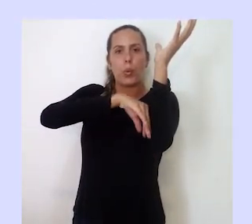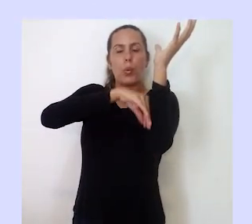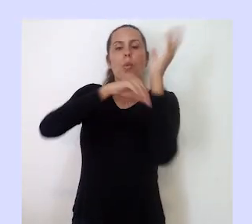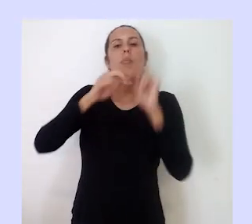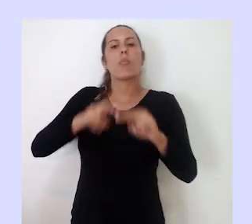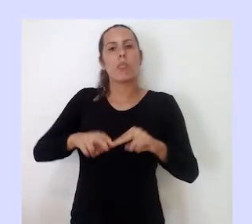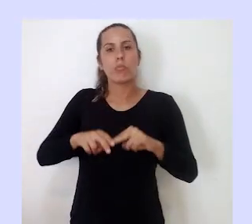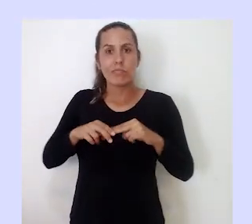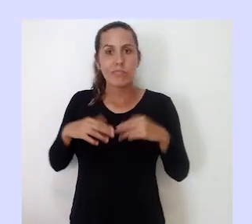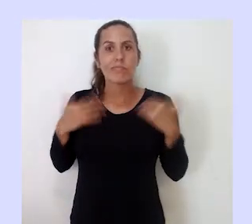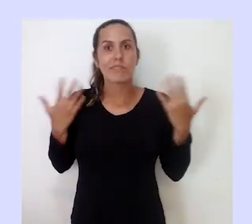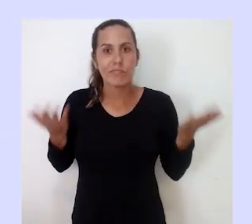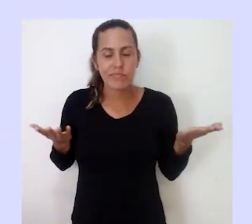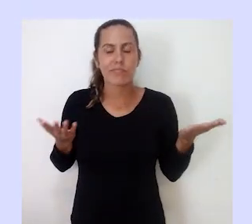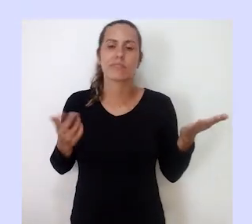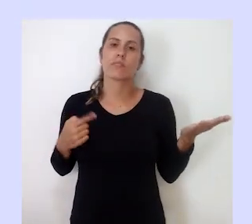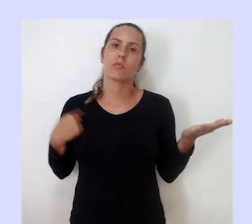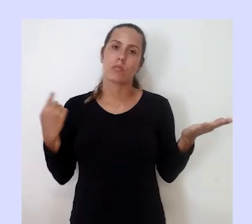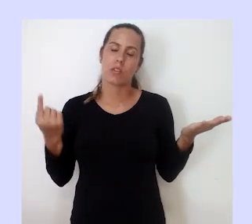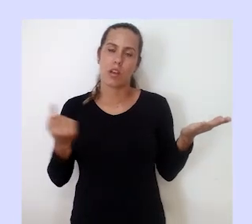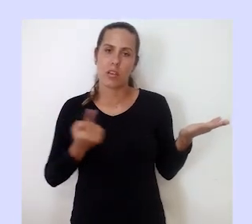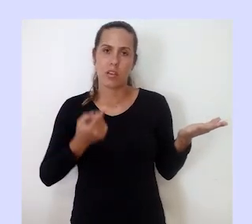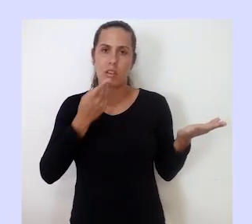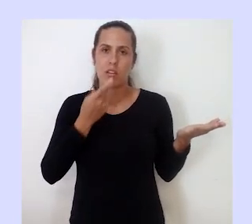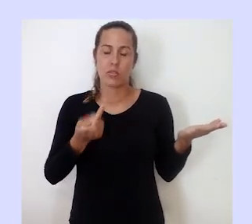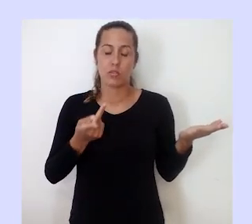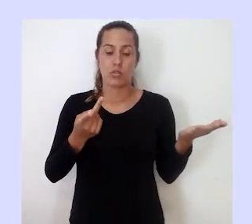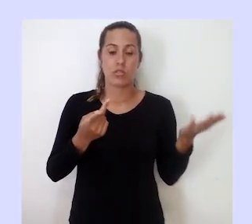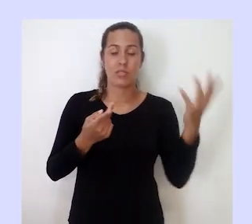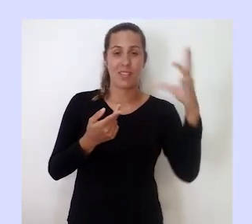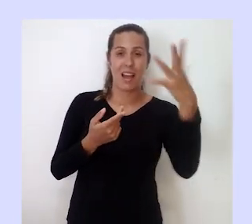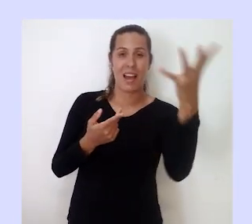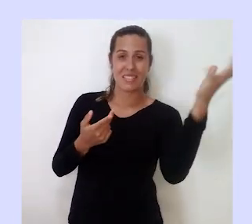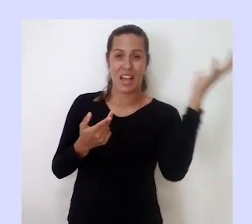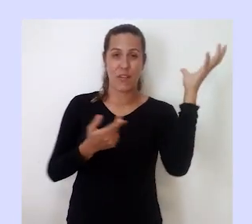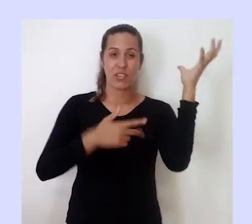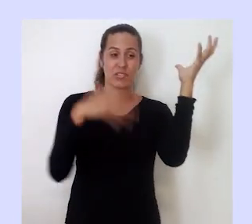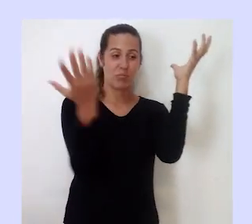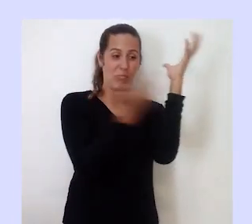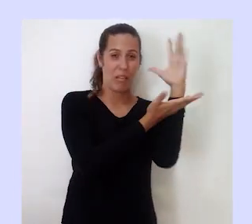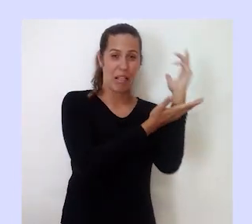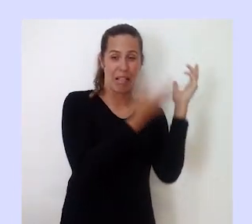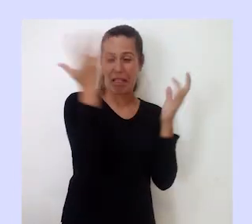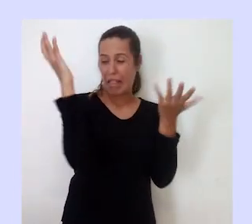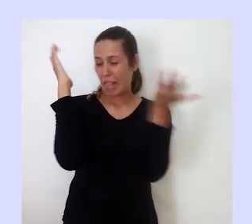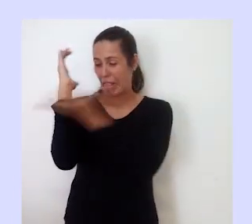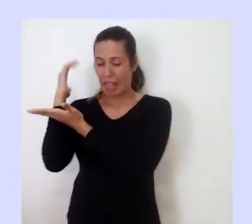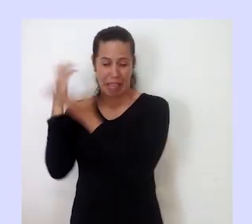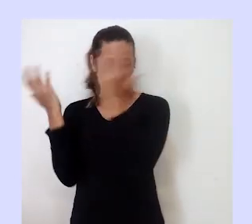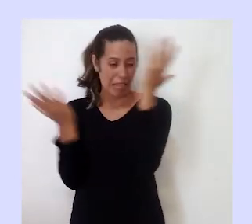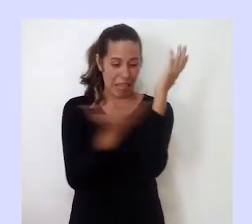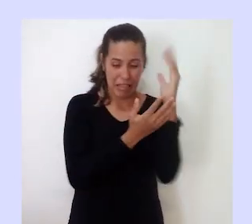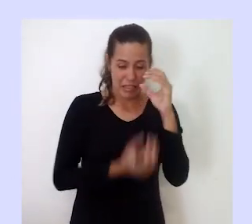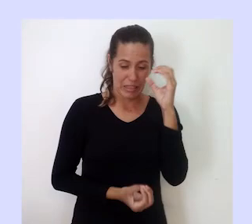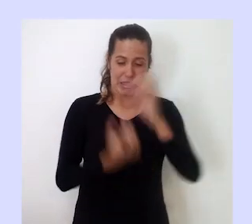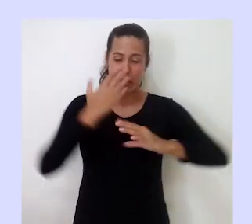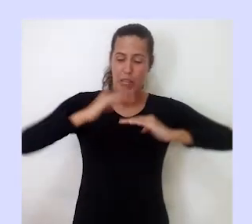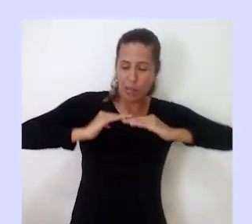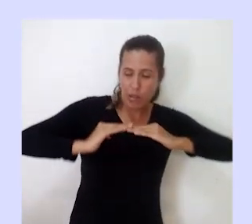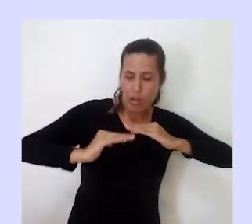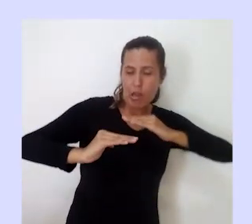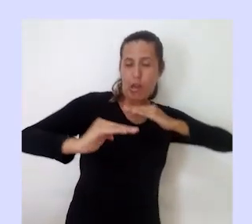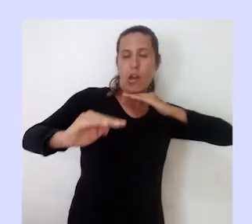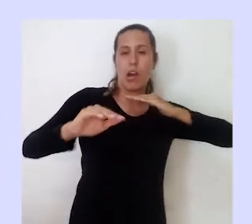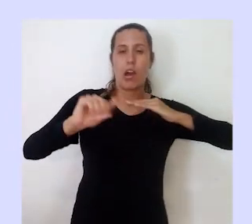à enchente. Então, quando a gente tira a esponja natural, que são as árvores, e quando a gente constrói